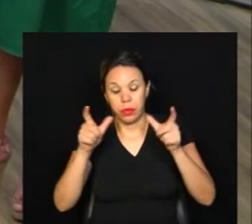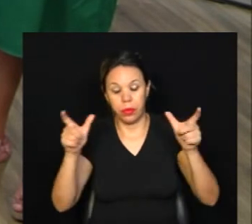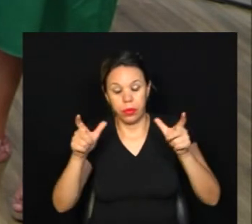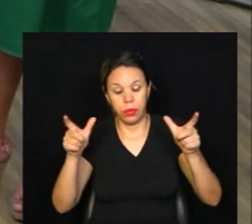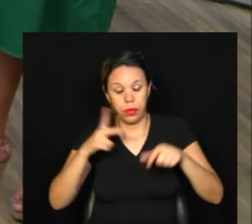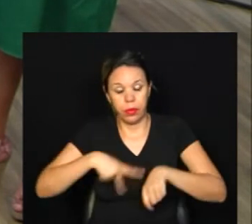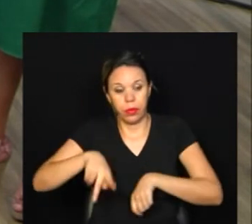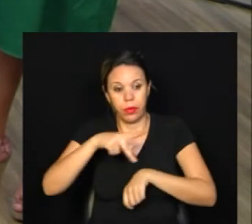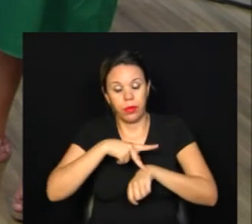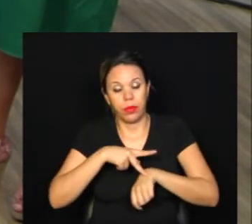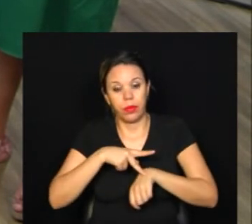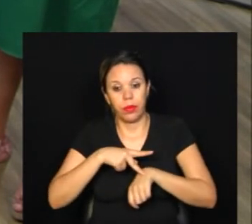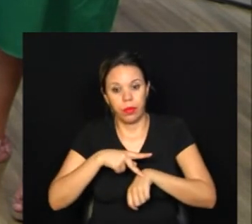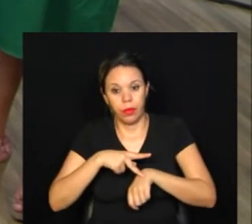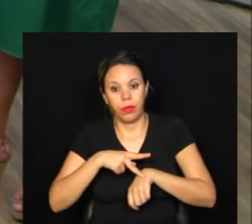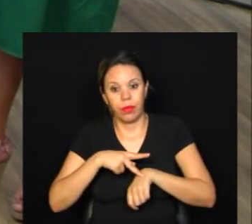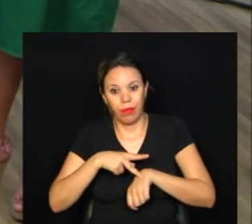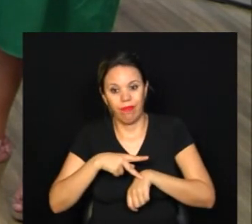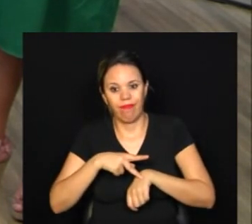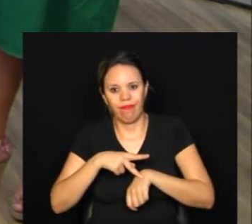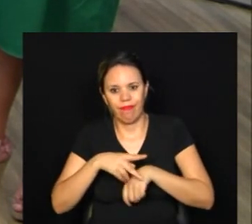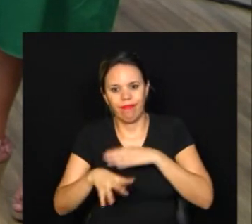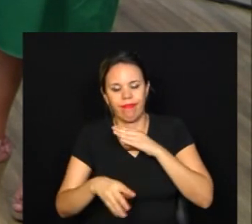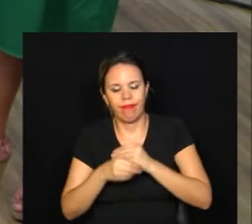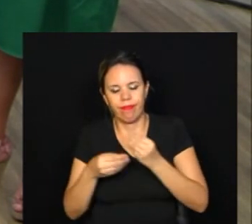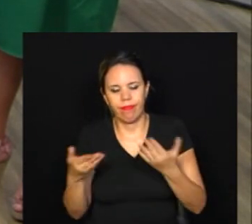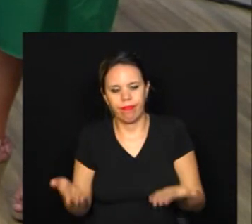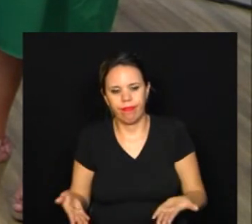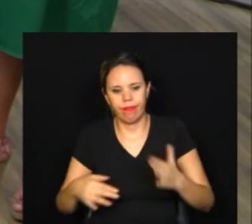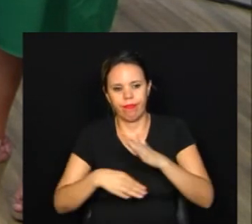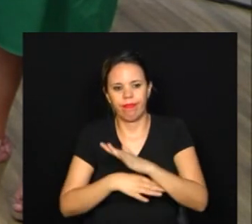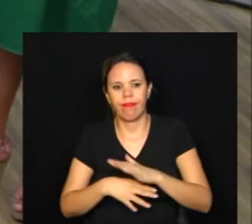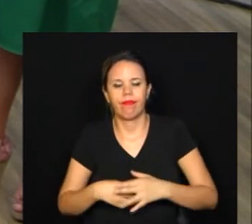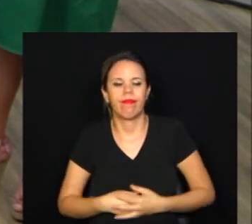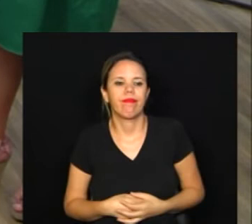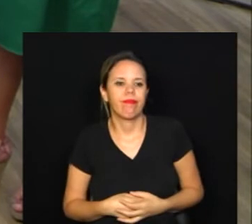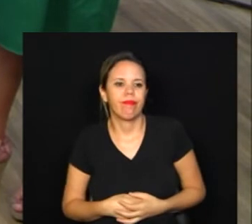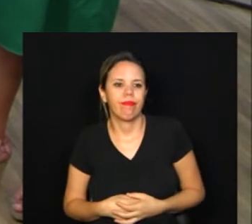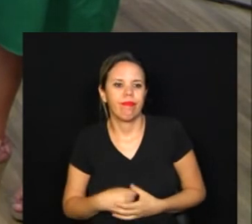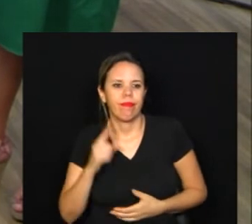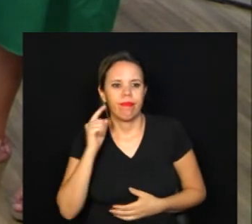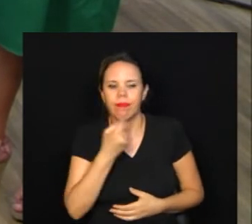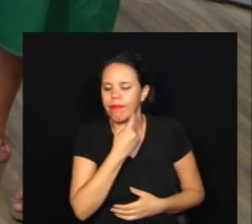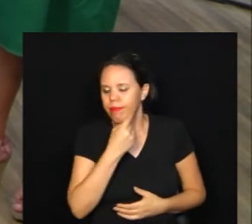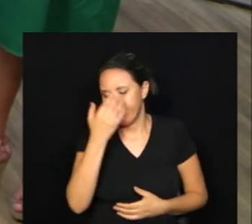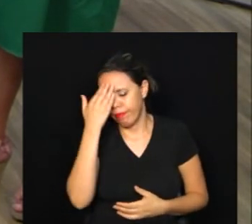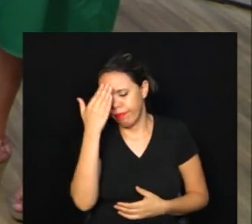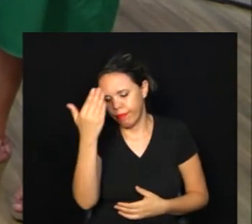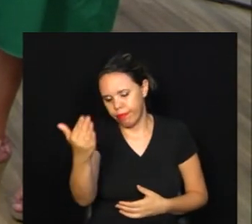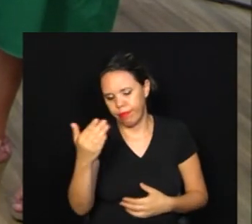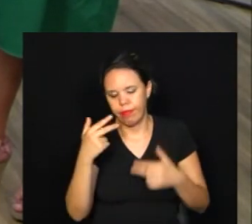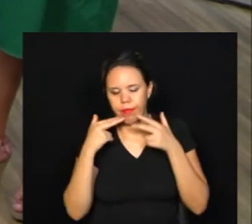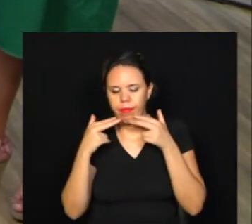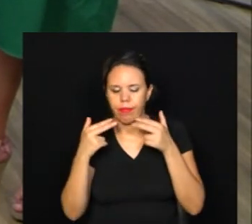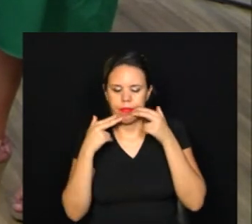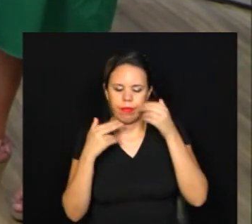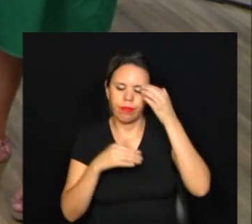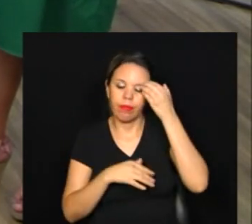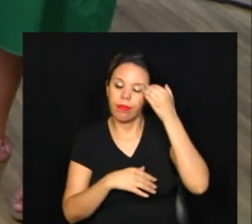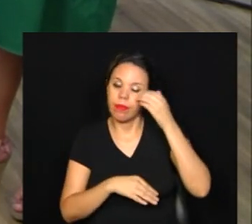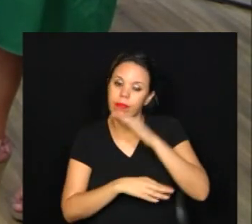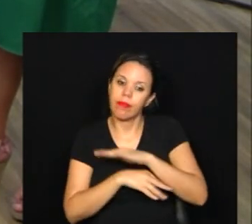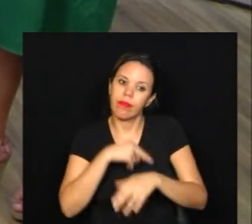nosso país e toda a atualização aqui no Câmara Total. Mina Abreu, muito obrigado pelas notícias do